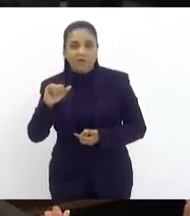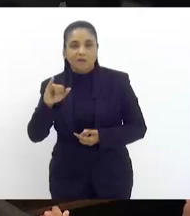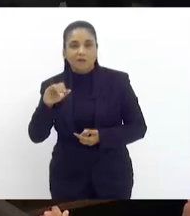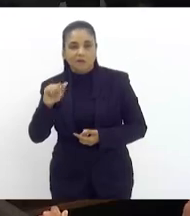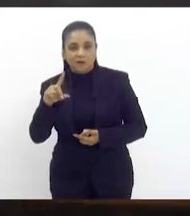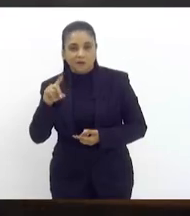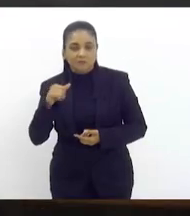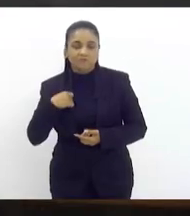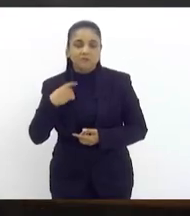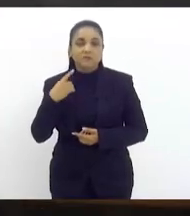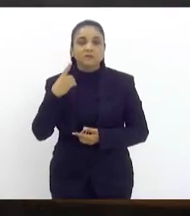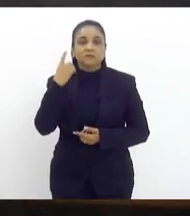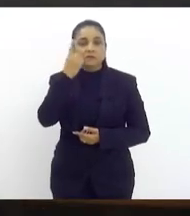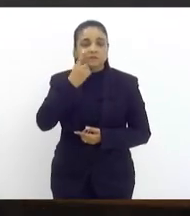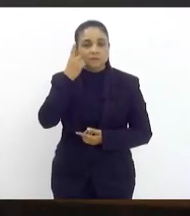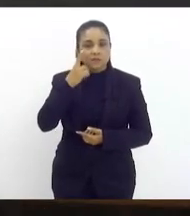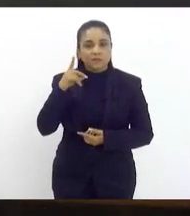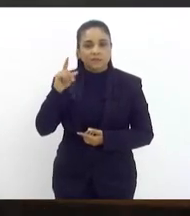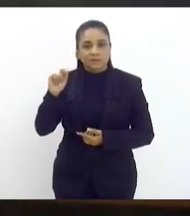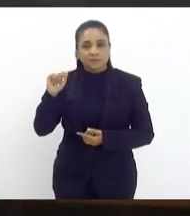Deputada Dani Balbi.